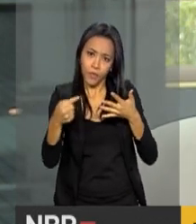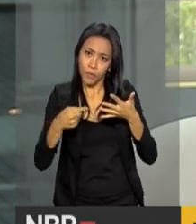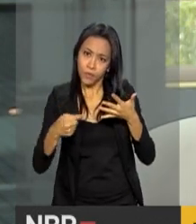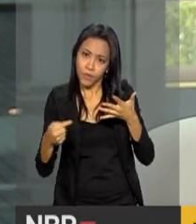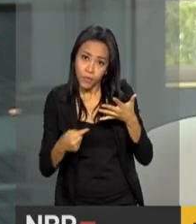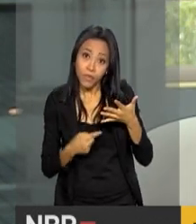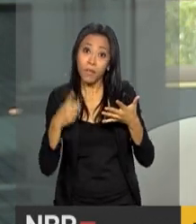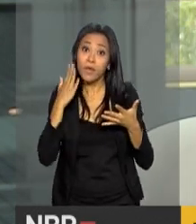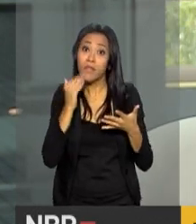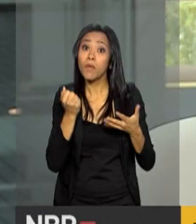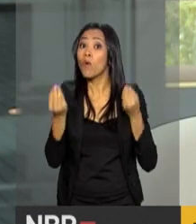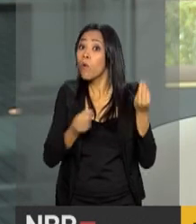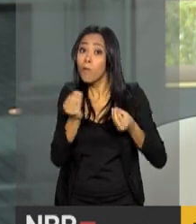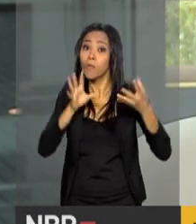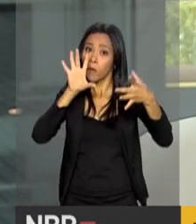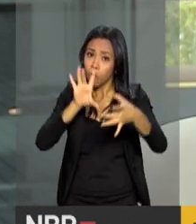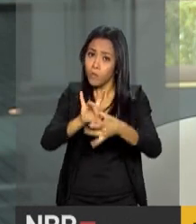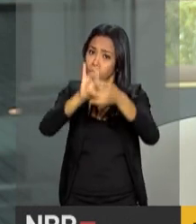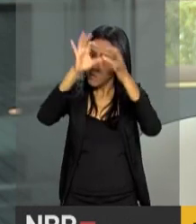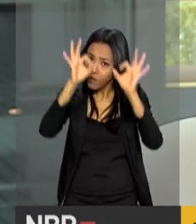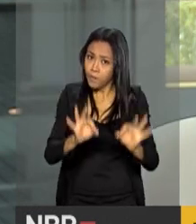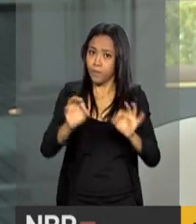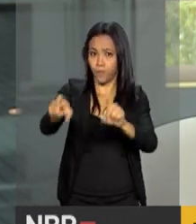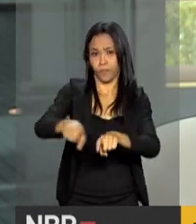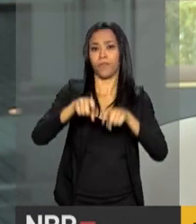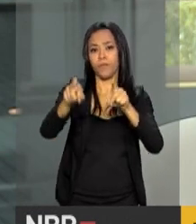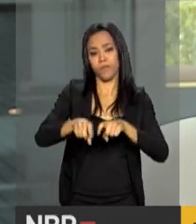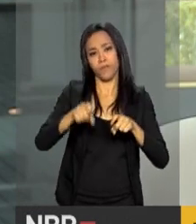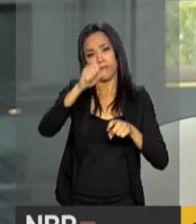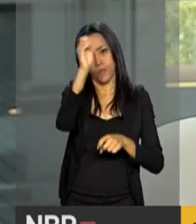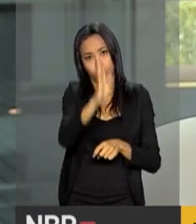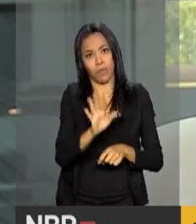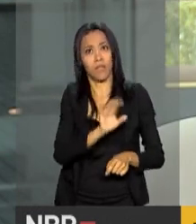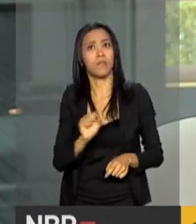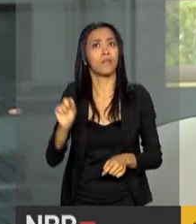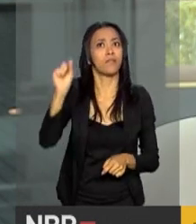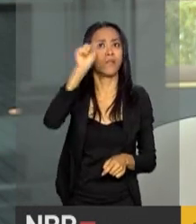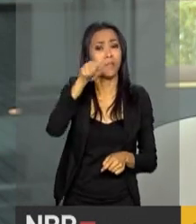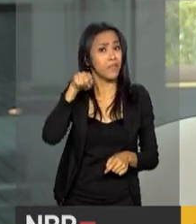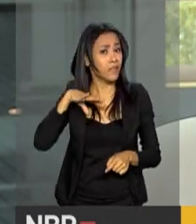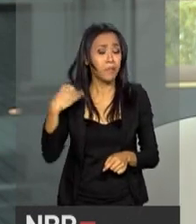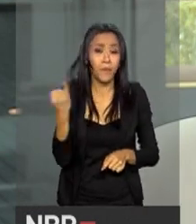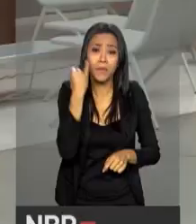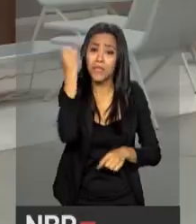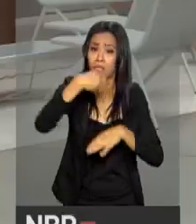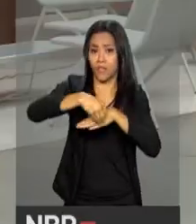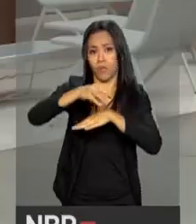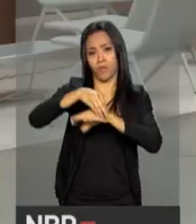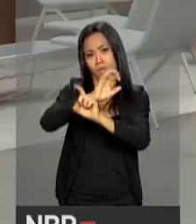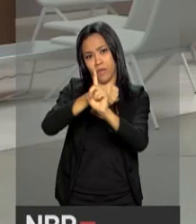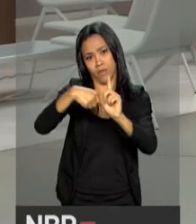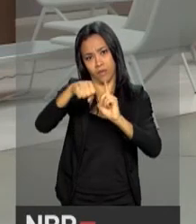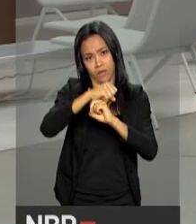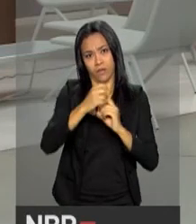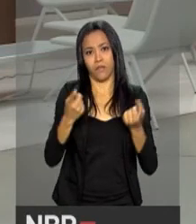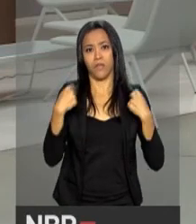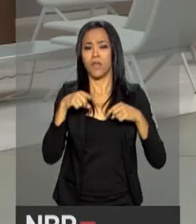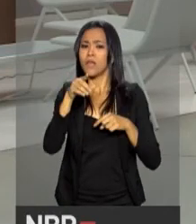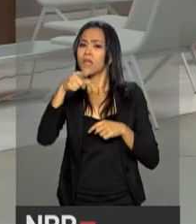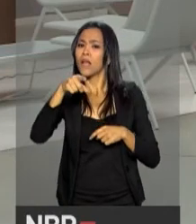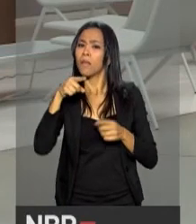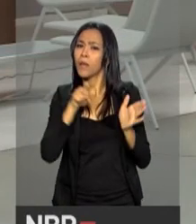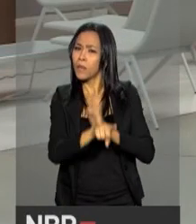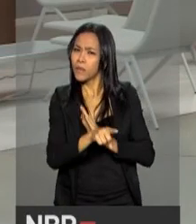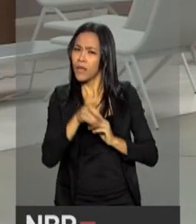essa realidade rural essa é uma novidade que é importante para a sociedade que a cada ano essa pesquisa